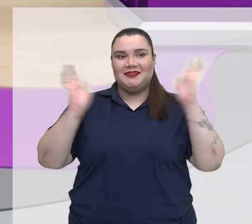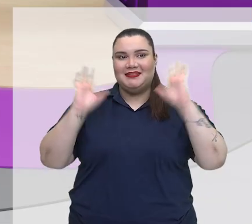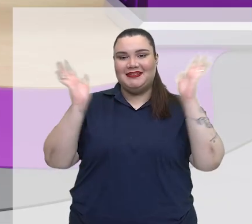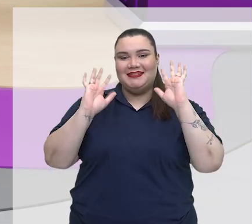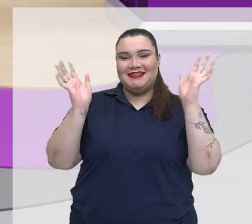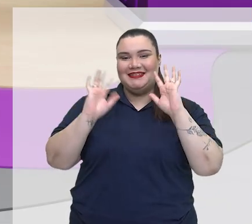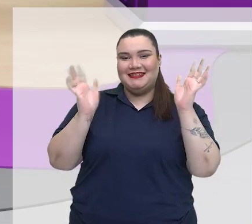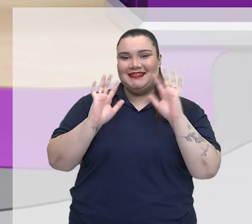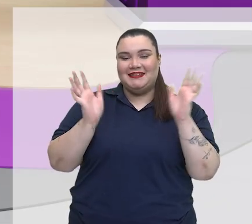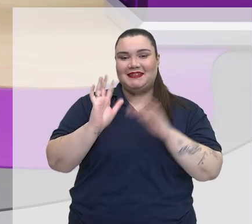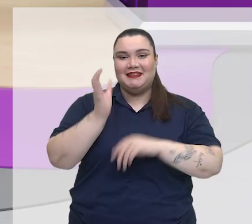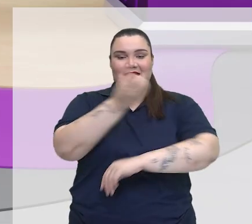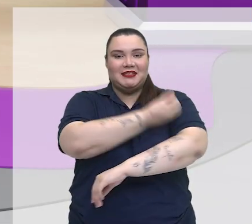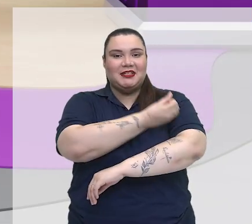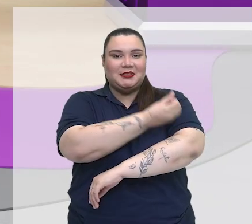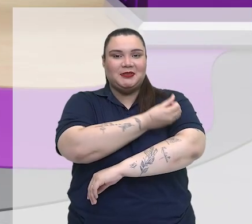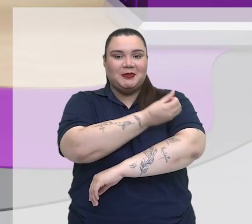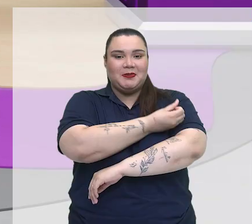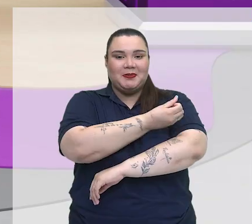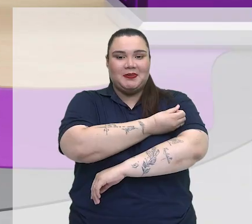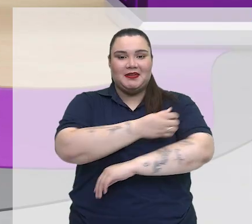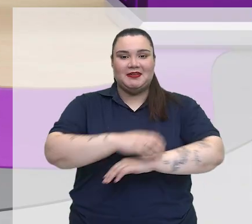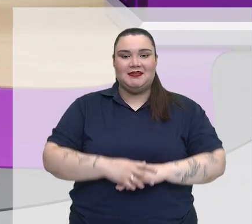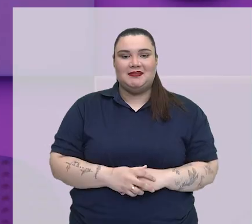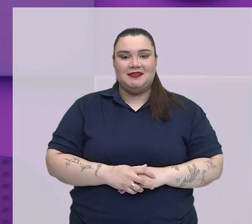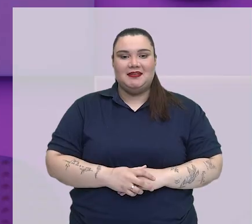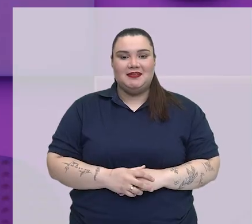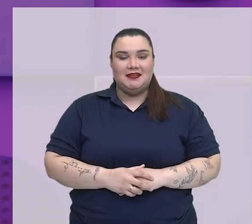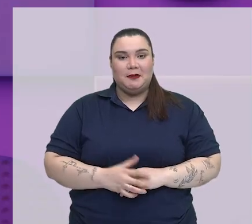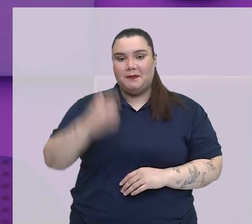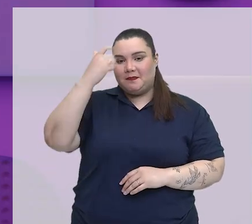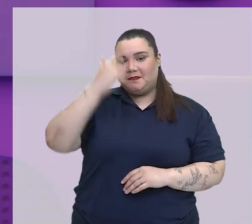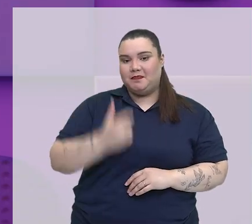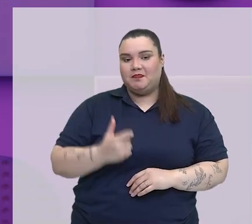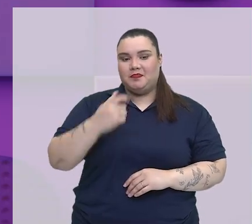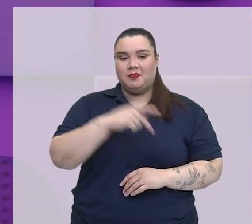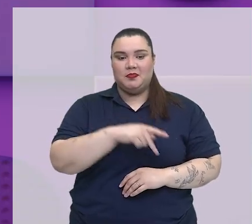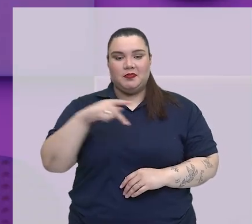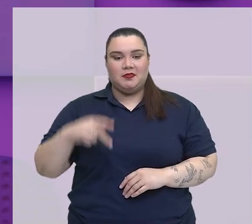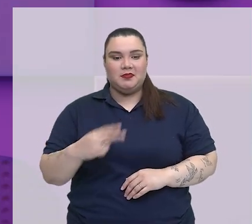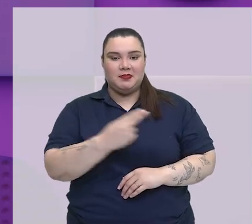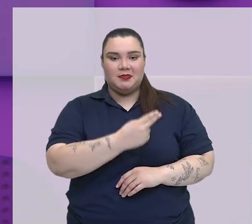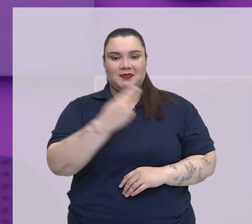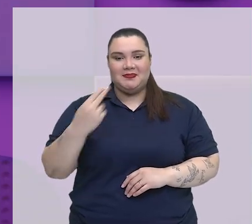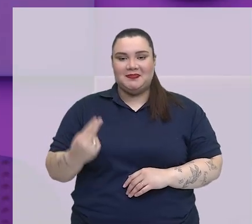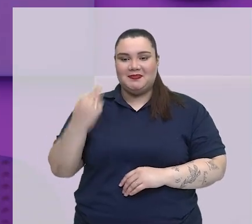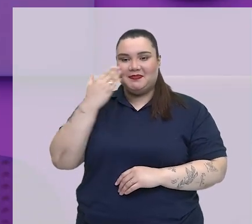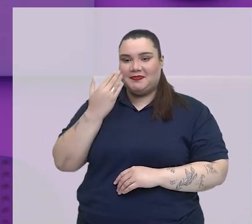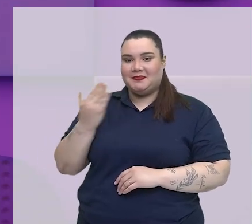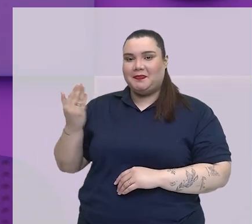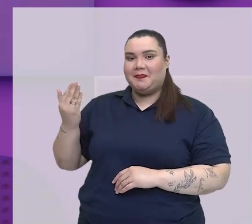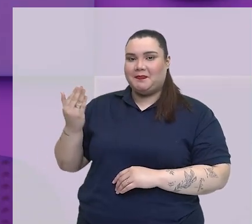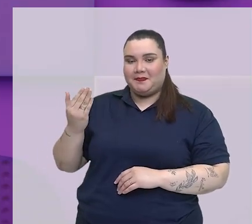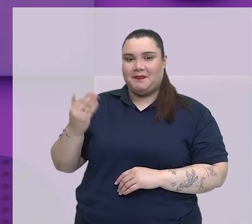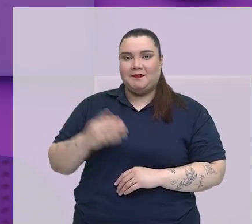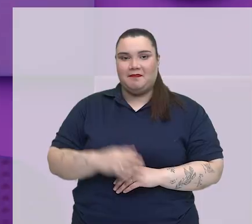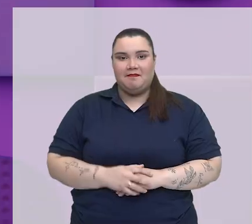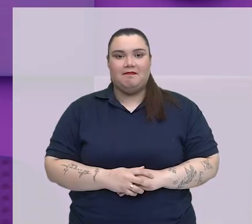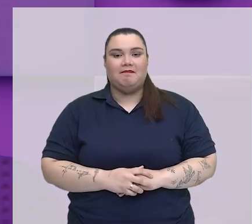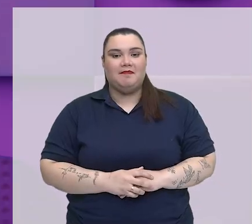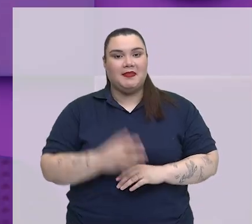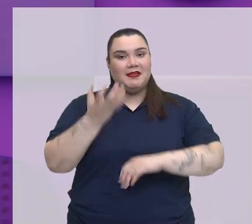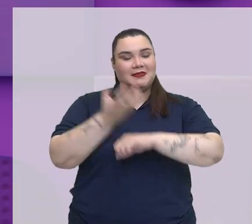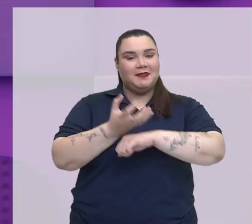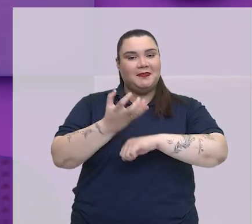Olá, meu povo do sexto aninho! Eu sou o professor Aldemir Malveira,